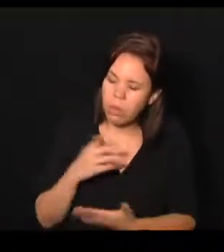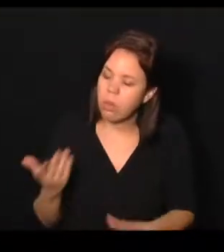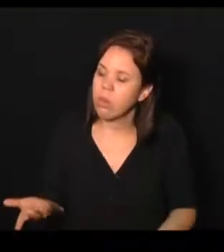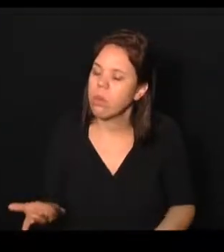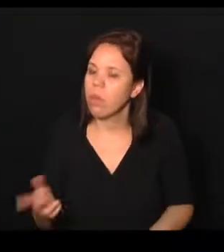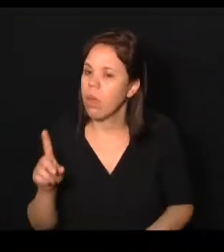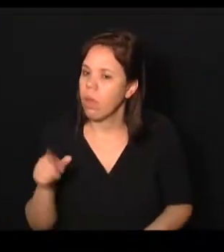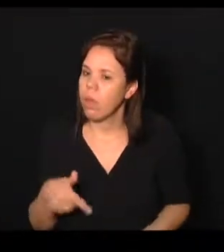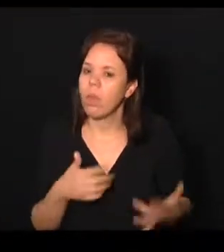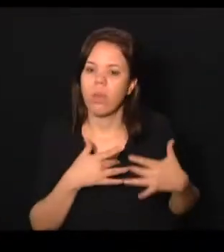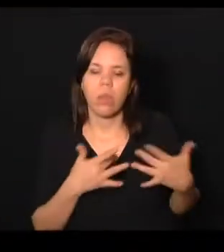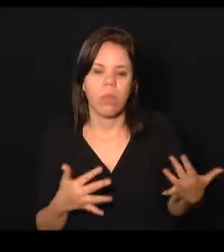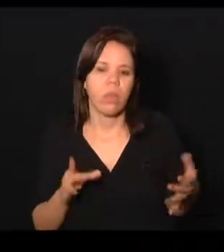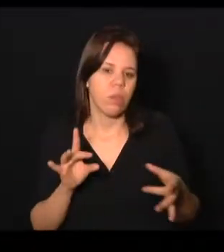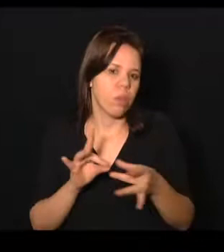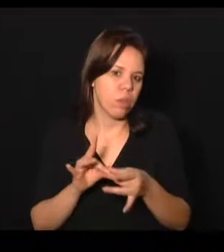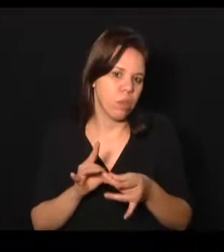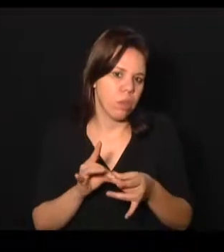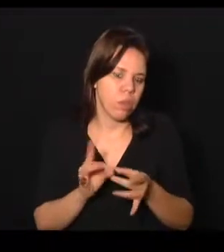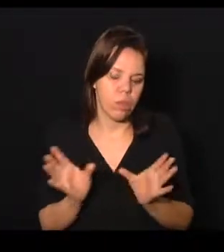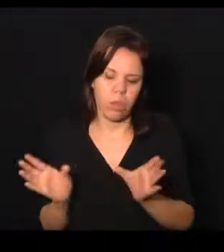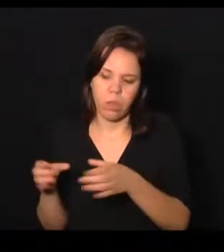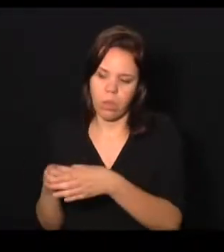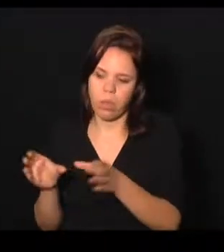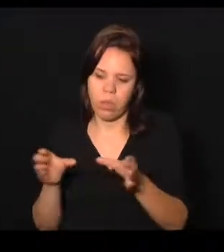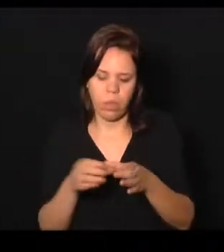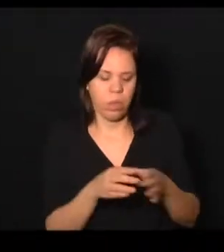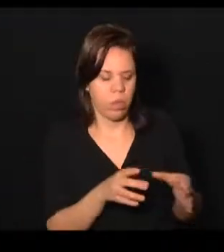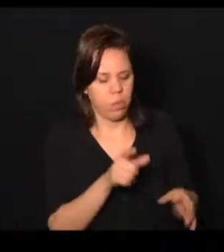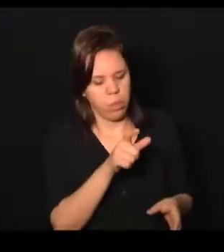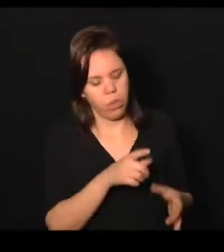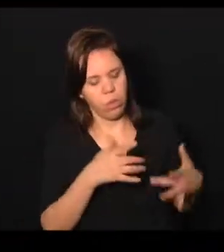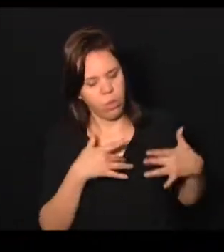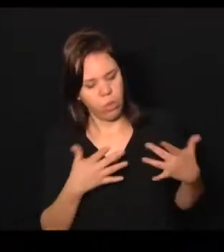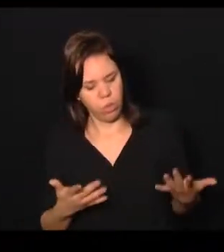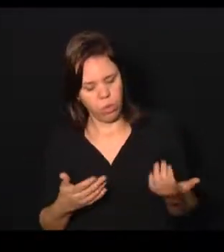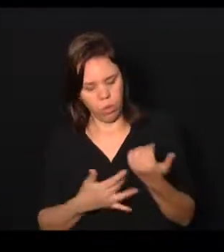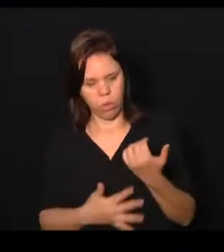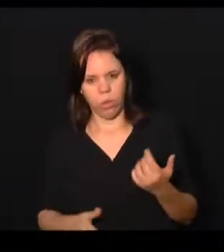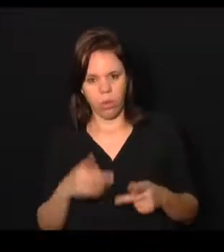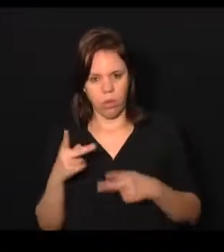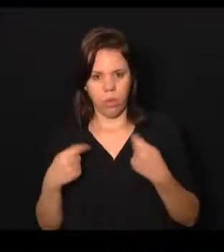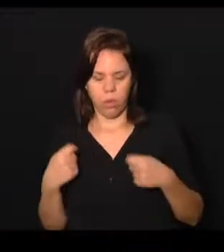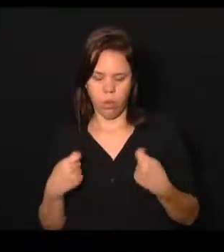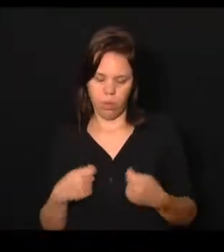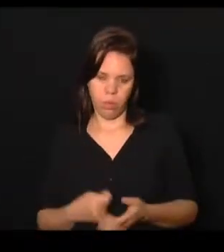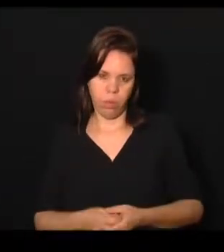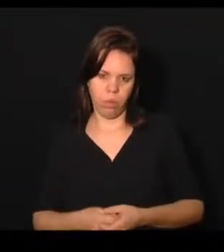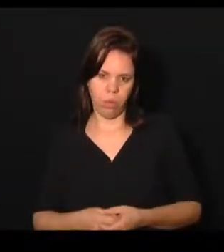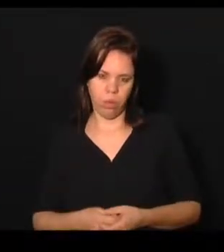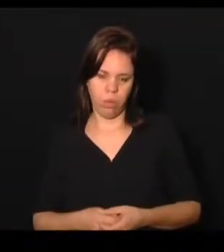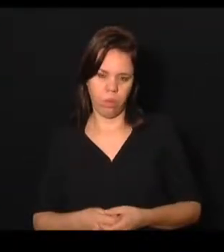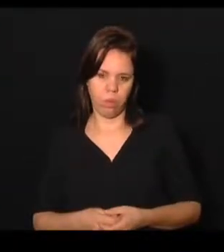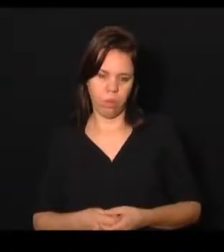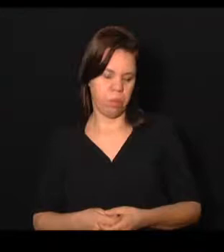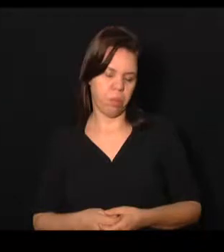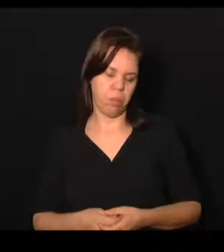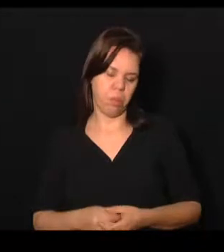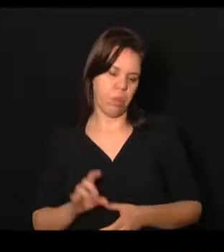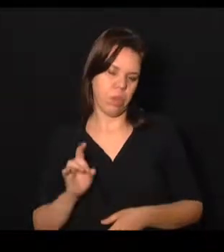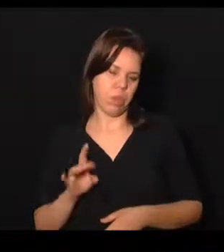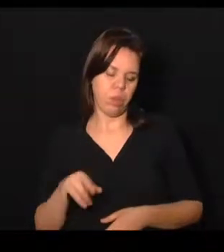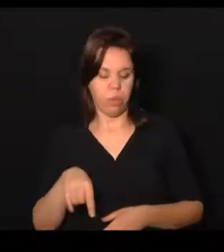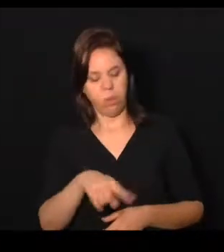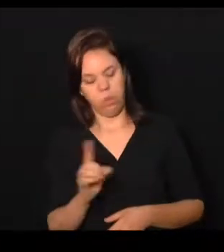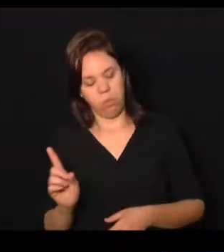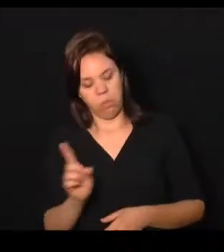uma parceria entre a comunidade, entre o doador de sangue e as pessoas que necessitam. Então, não é simplesmente você ir